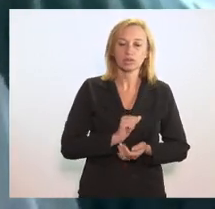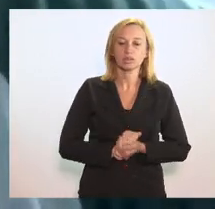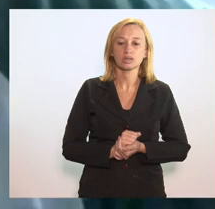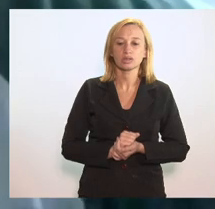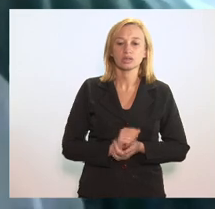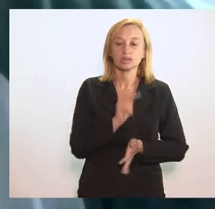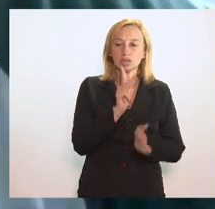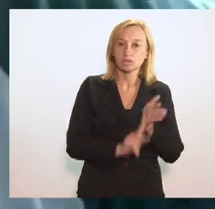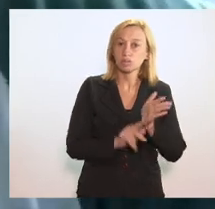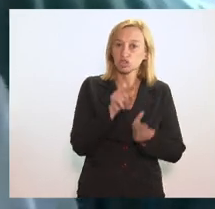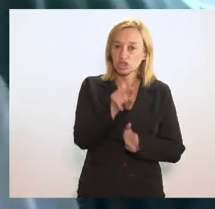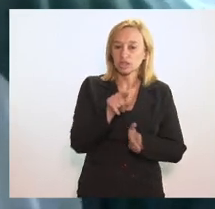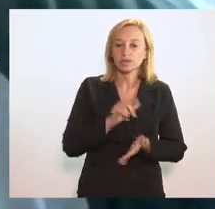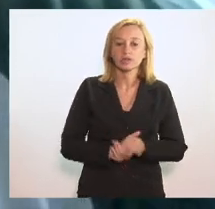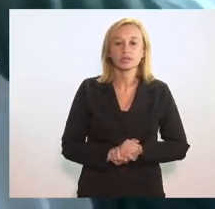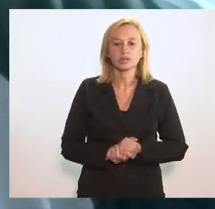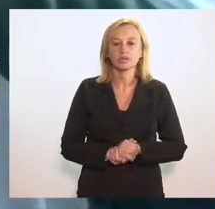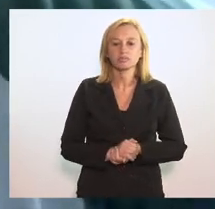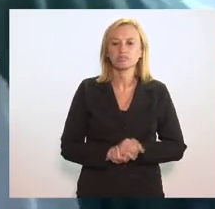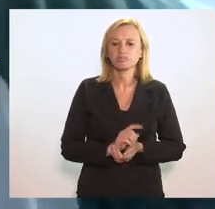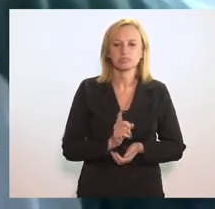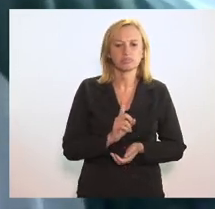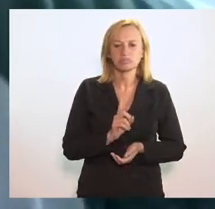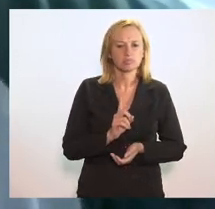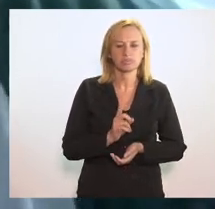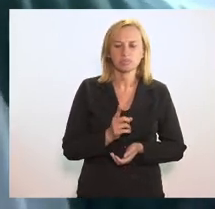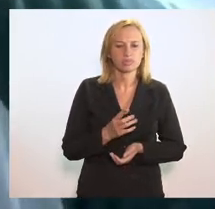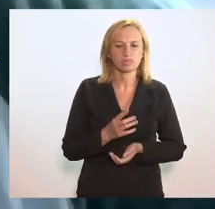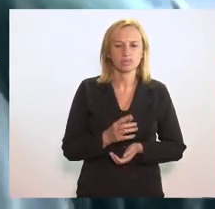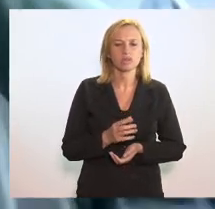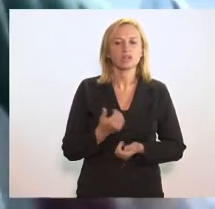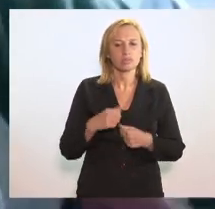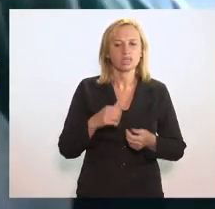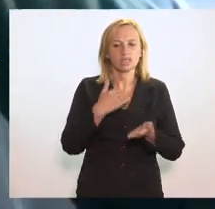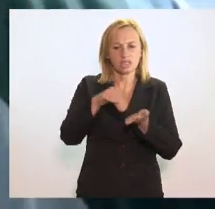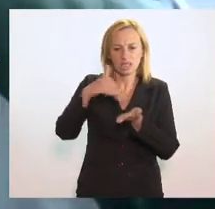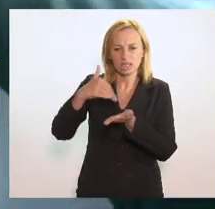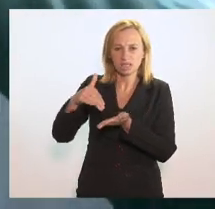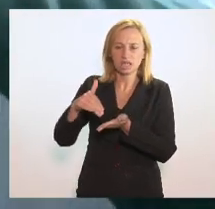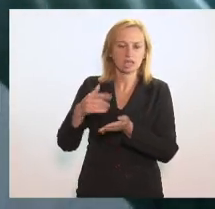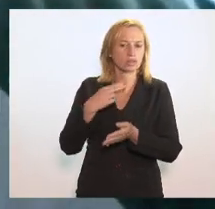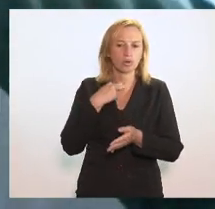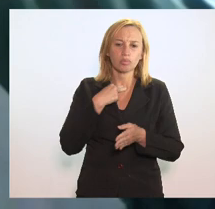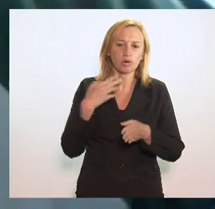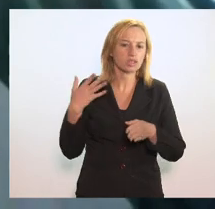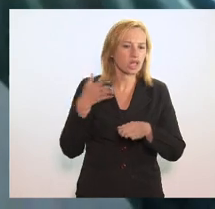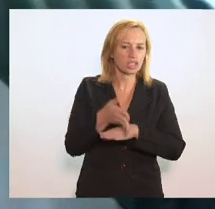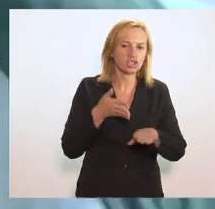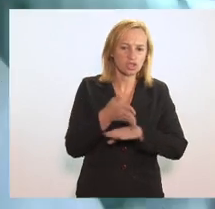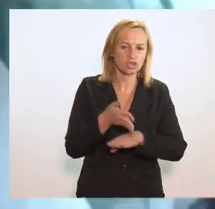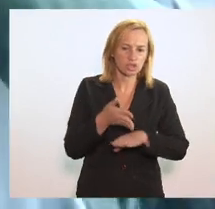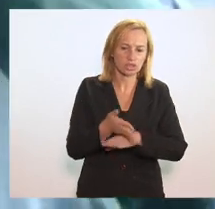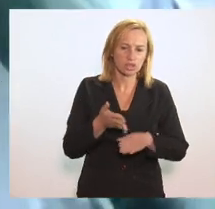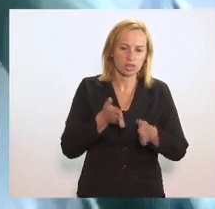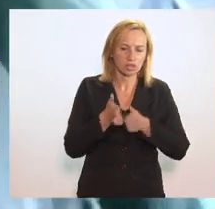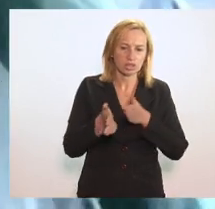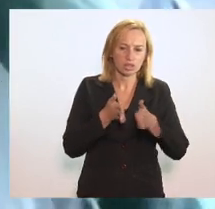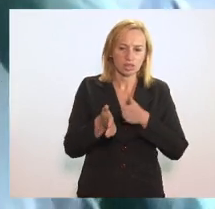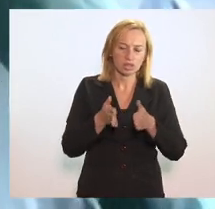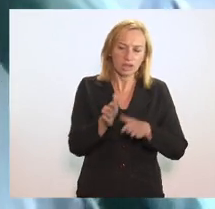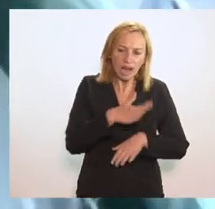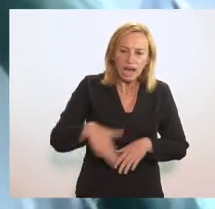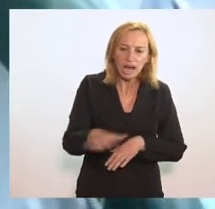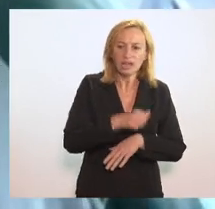desse projeto. Isso aí tem que passar pelas secretarias, a gente não pode invadir o terreno dos prefeitos. E